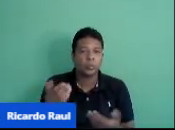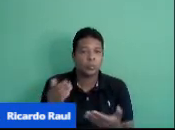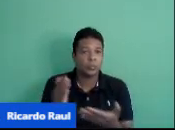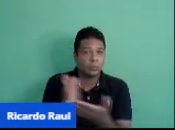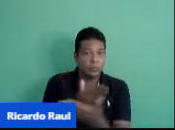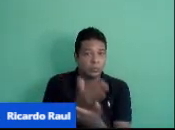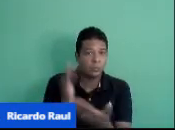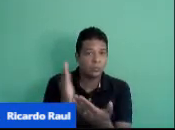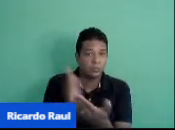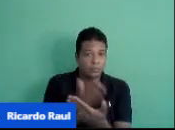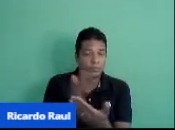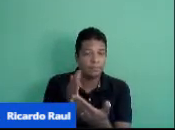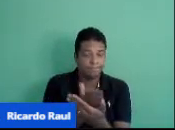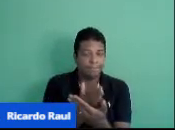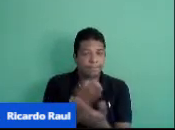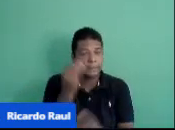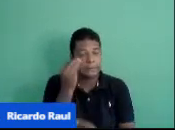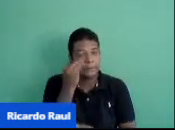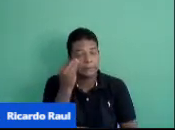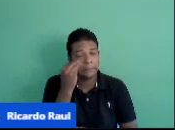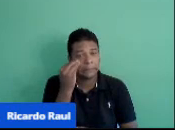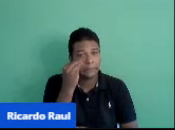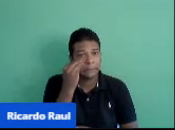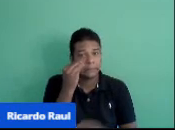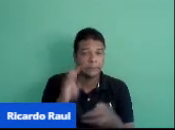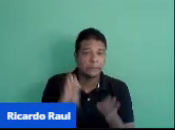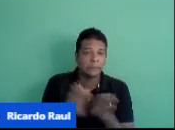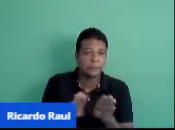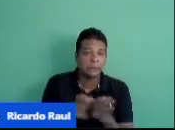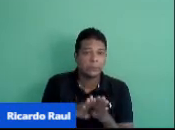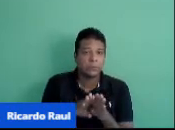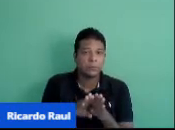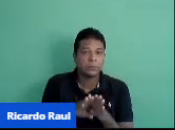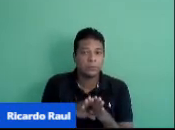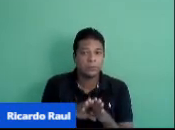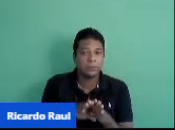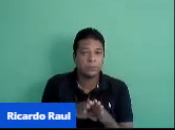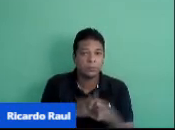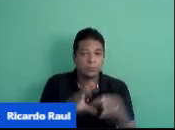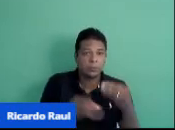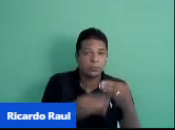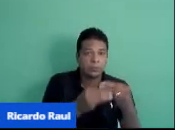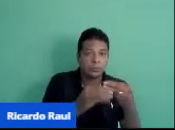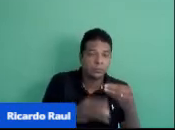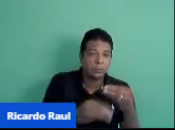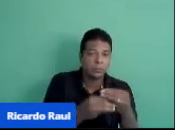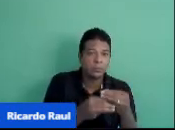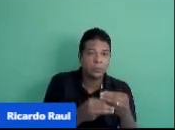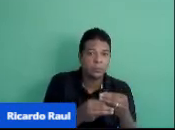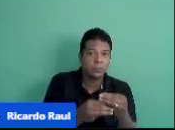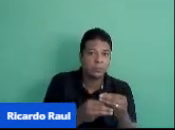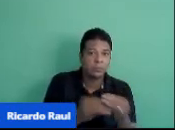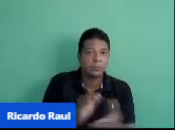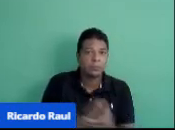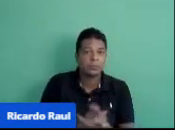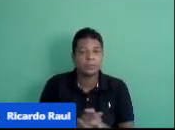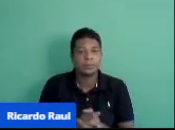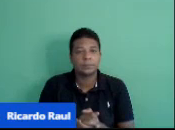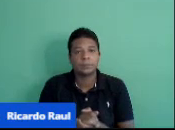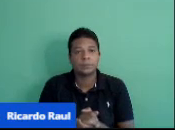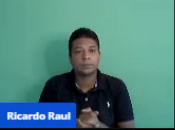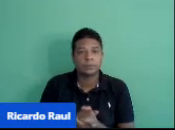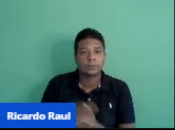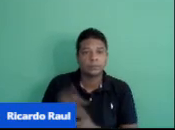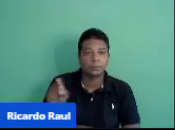gente tenta sempre colocar esse conteúdo durante a aula, está na página tal, tal, tal, quando